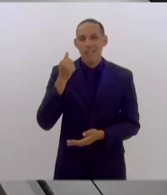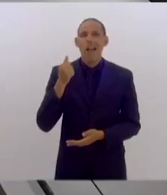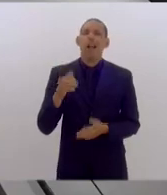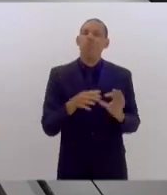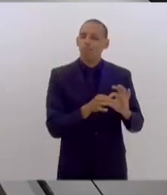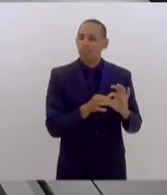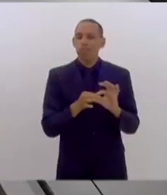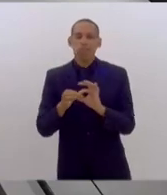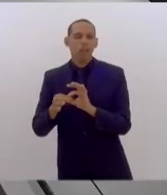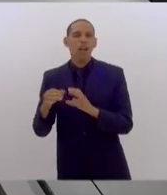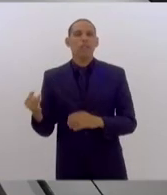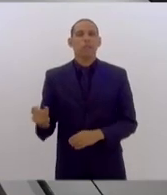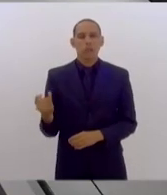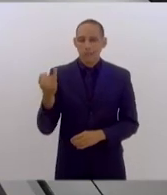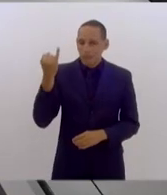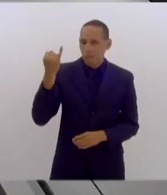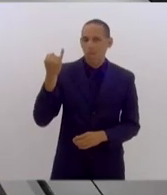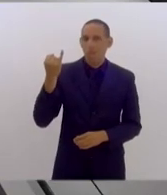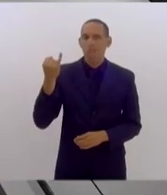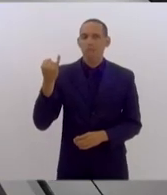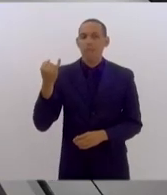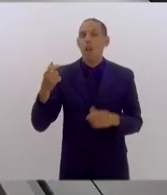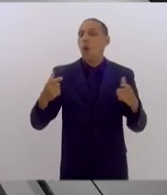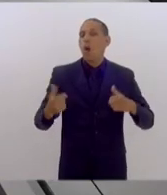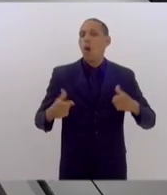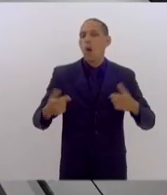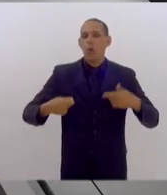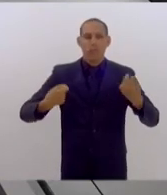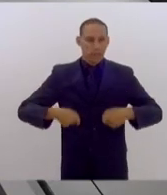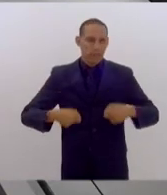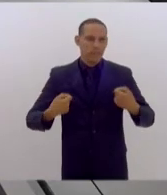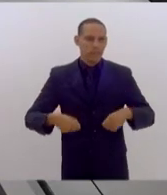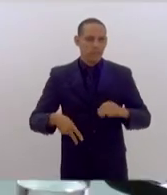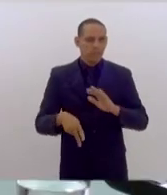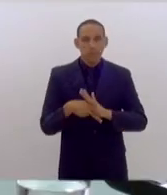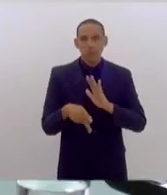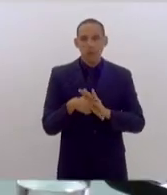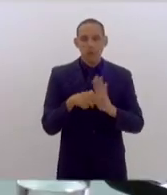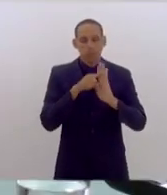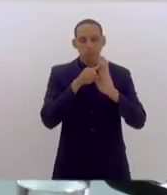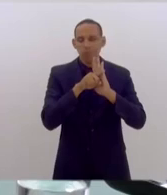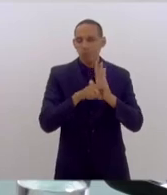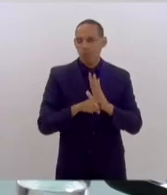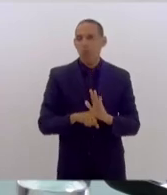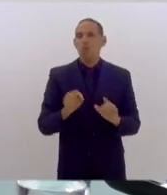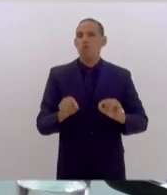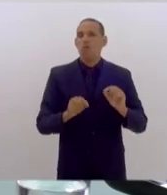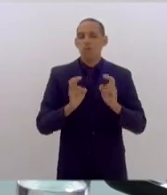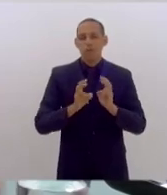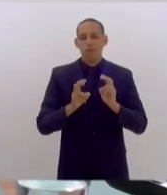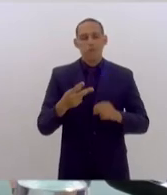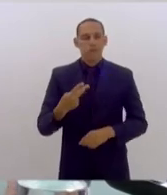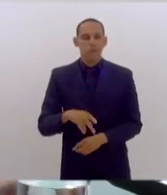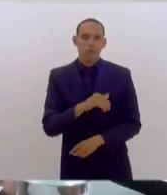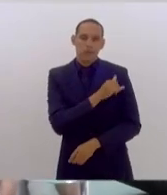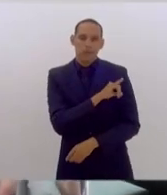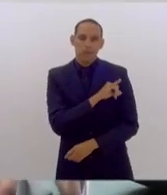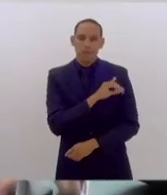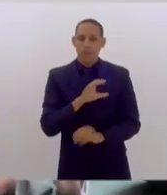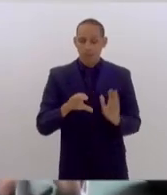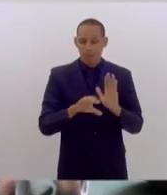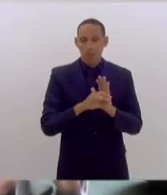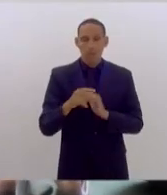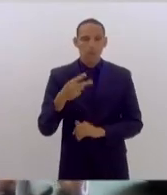contexto a importância de onde vem essa demanda por investigar a questão dos trens no Rio de Janeiro o